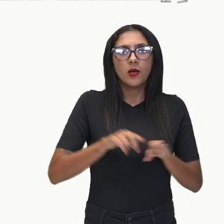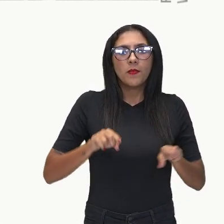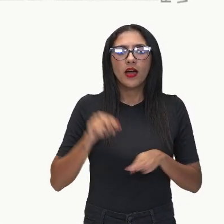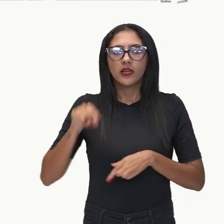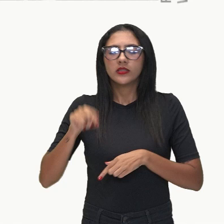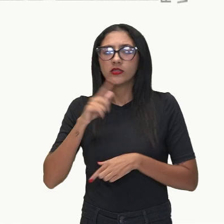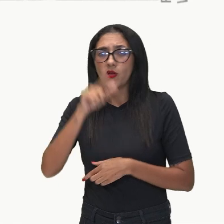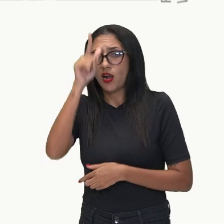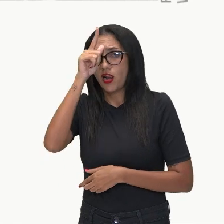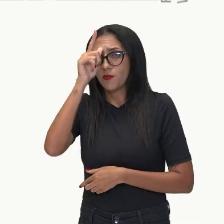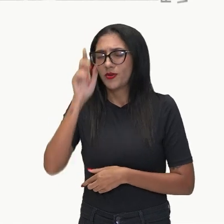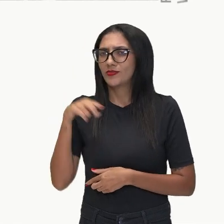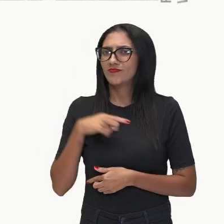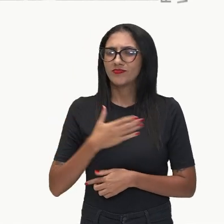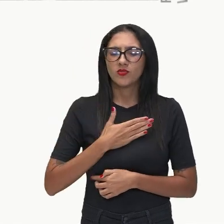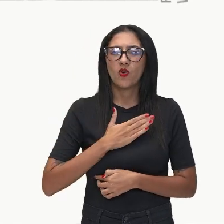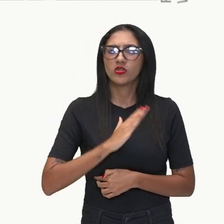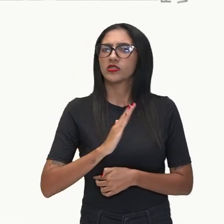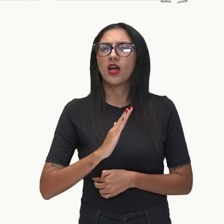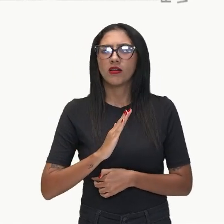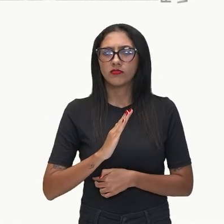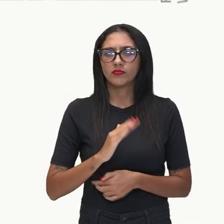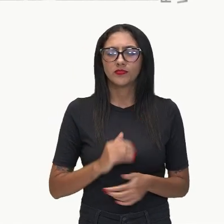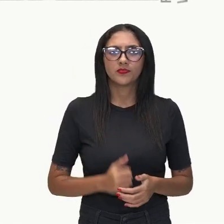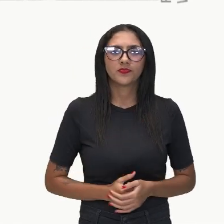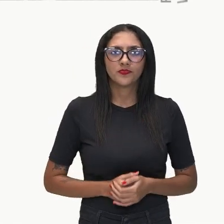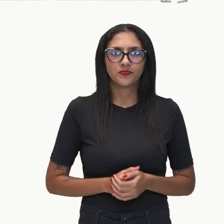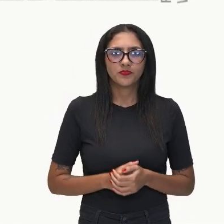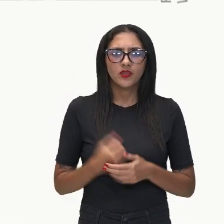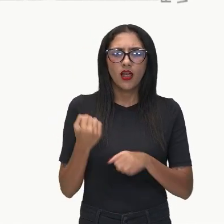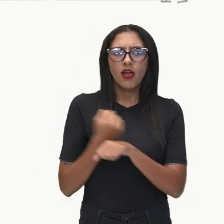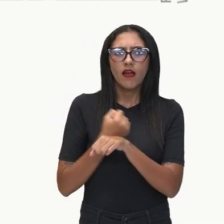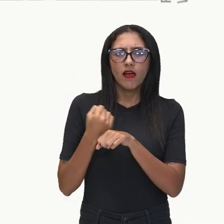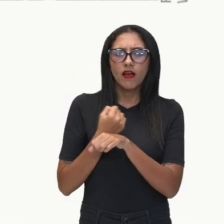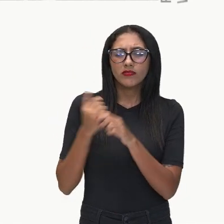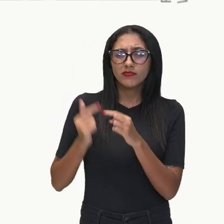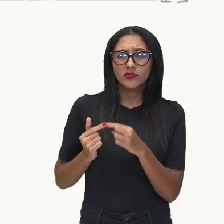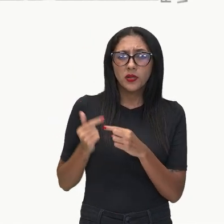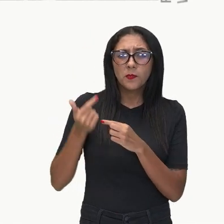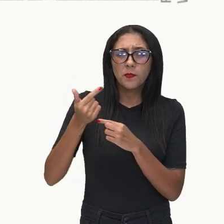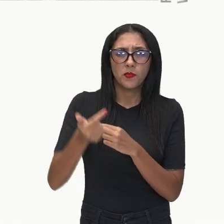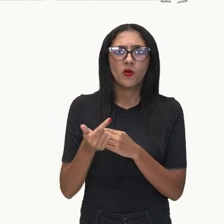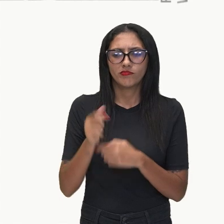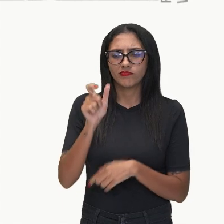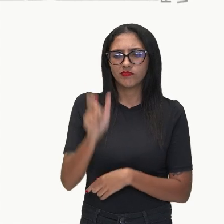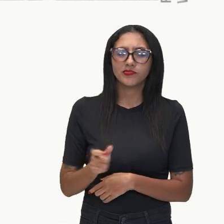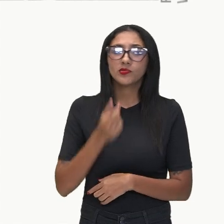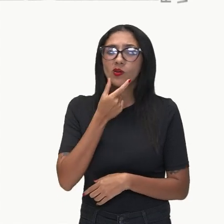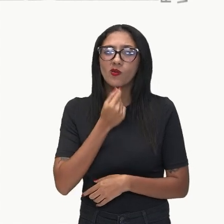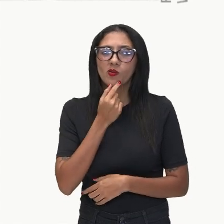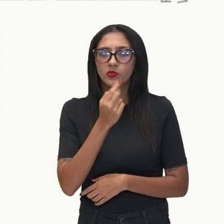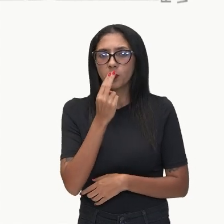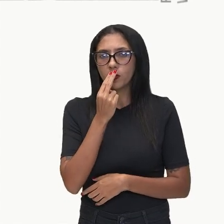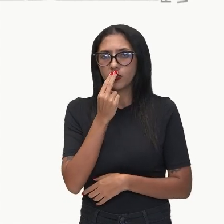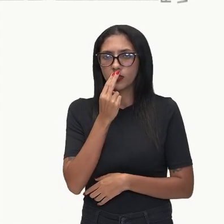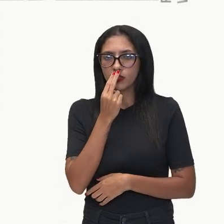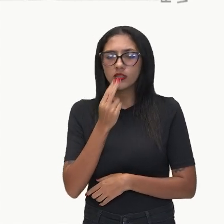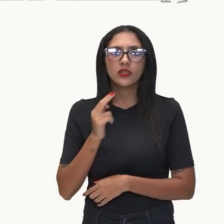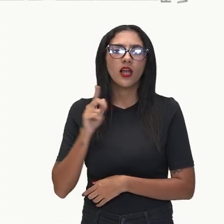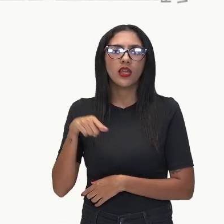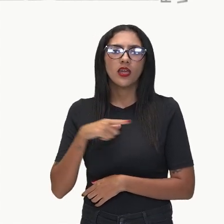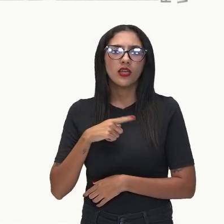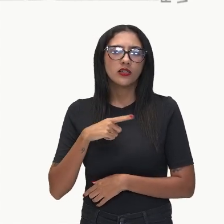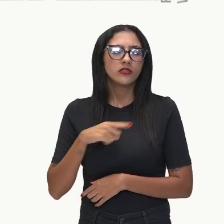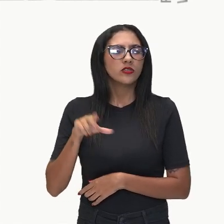exageros pelos alemães, não é isso? E depois, lá na época do Adolf Hitler, isso foi utilizado, como a gente disse,